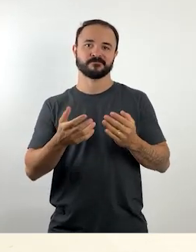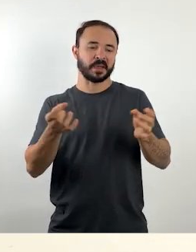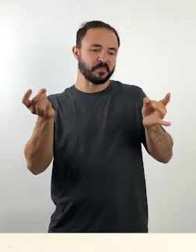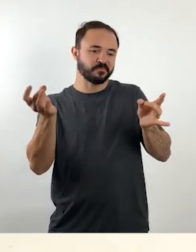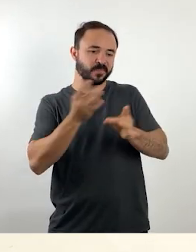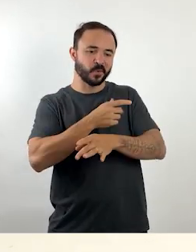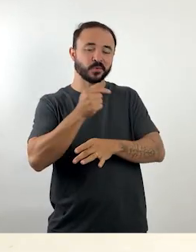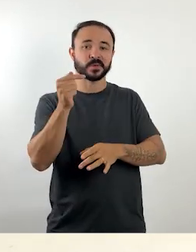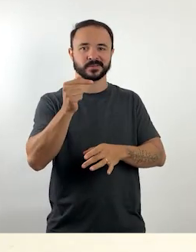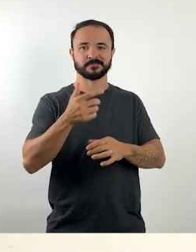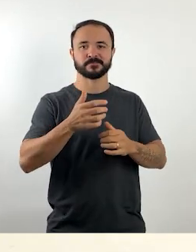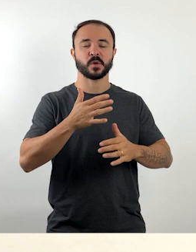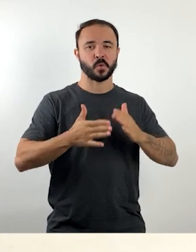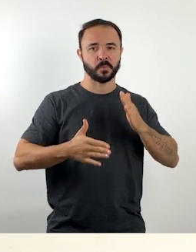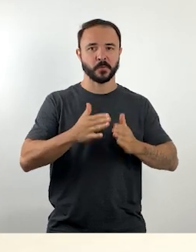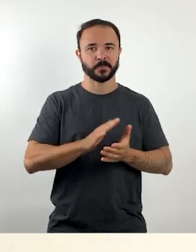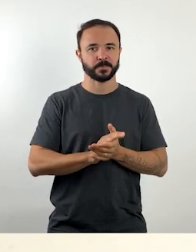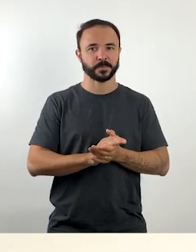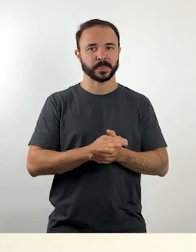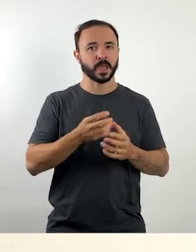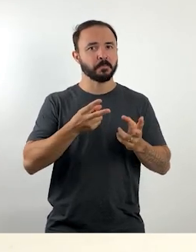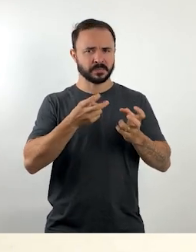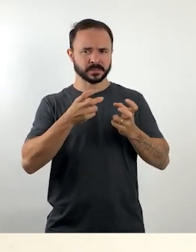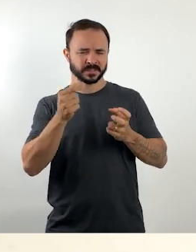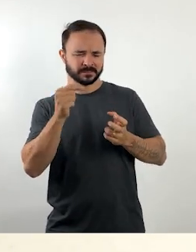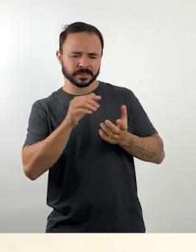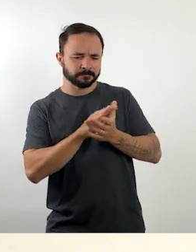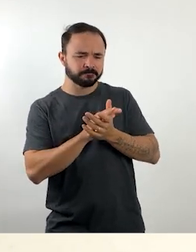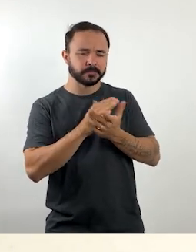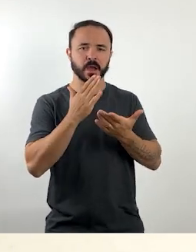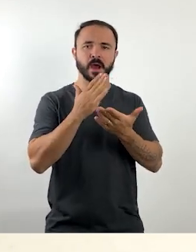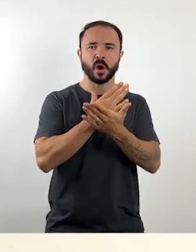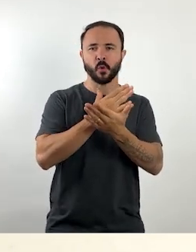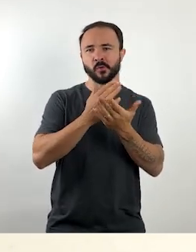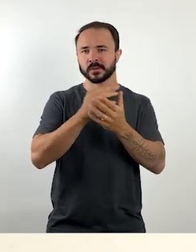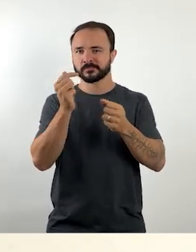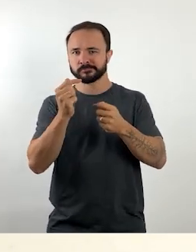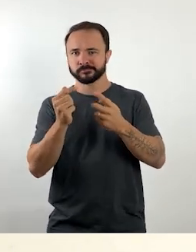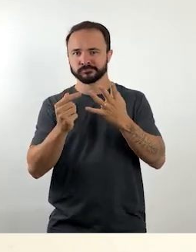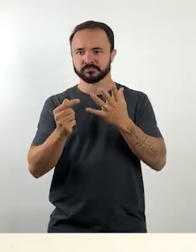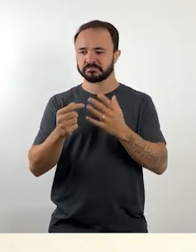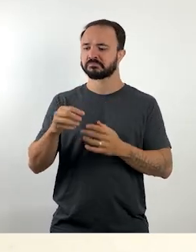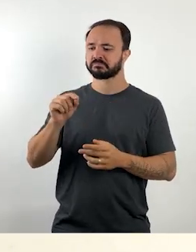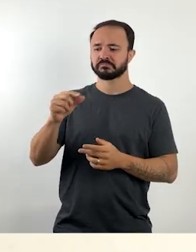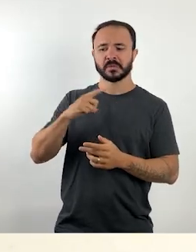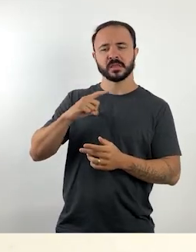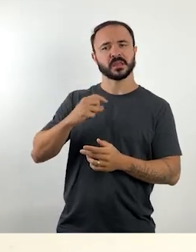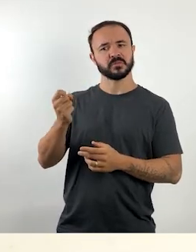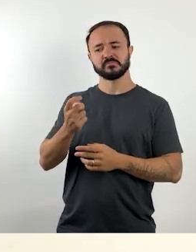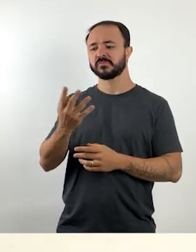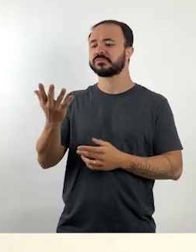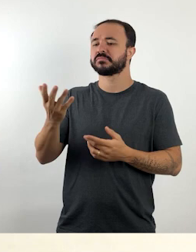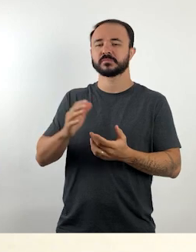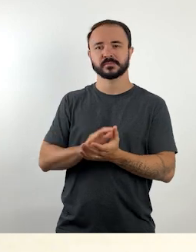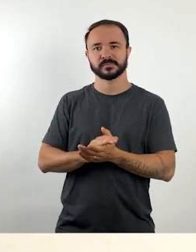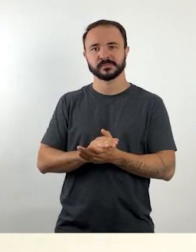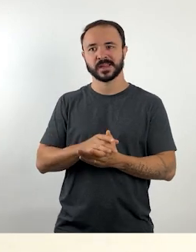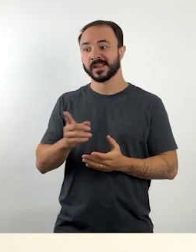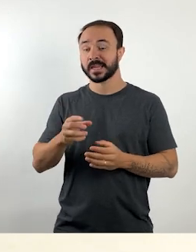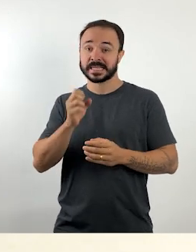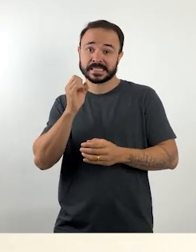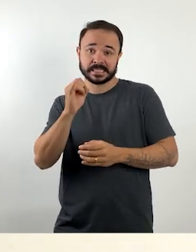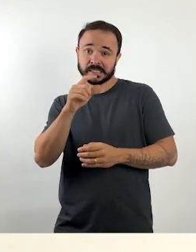robô arbóreo. Você vai perceber que algumas peças sobraram. Essas peças são para você